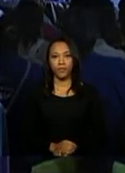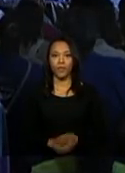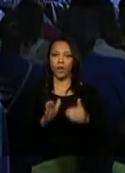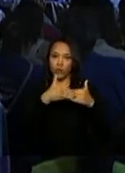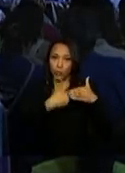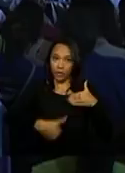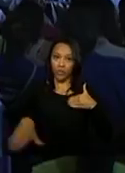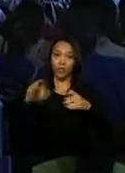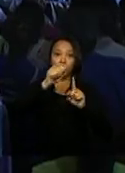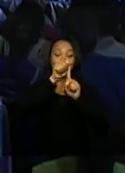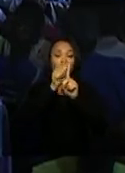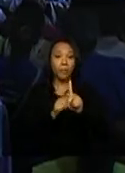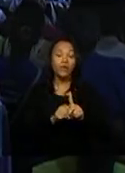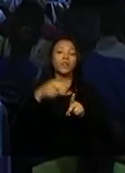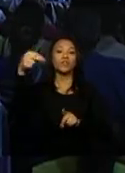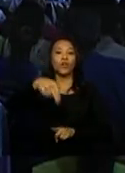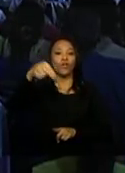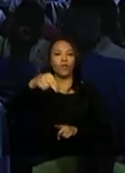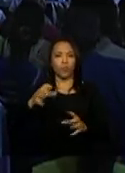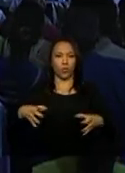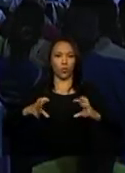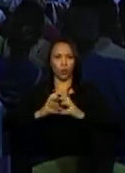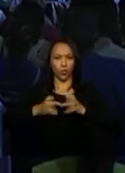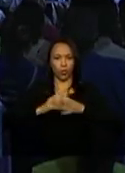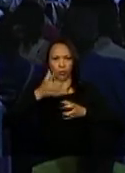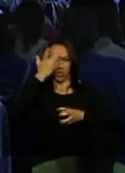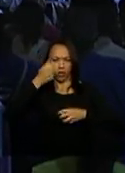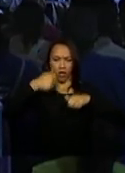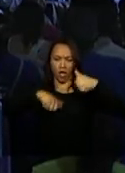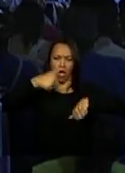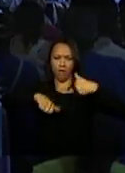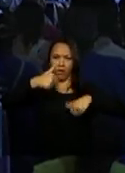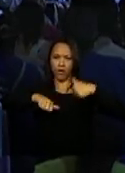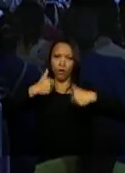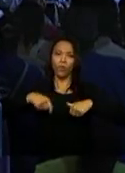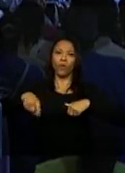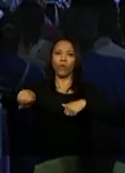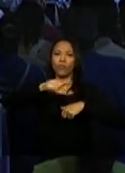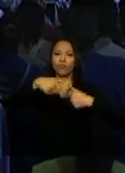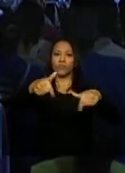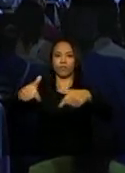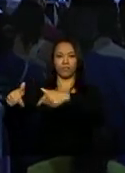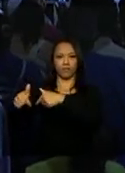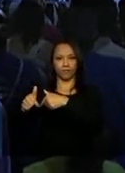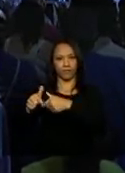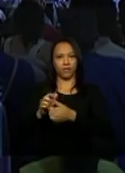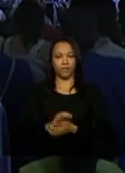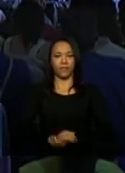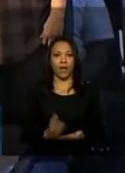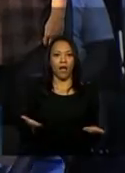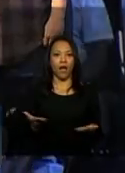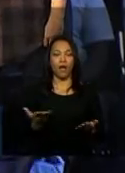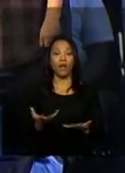Durante o mês de novembro, uma comissão avaliou as iniciativas finalistas.